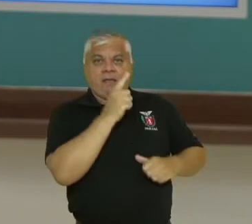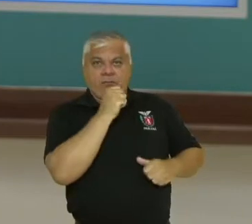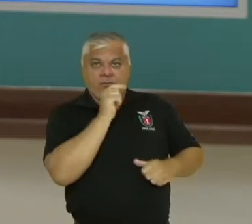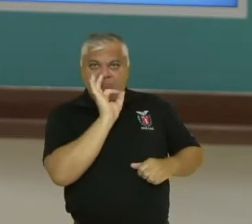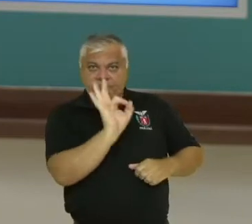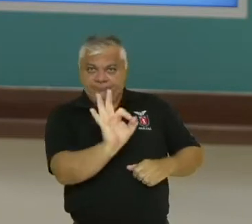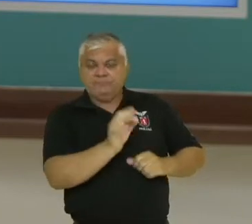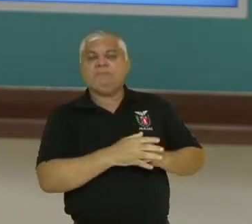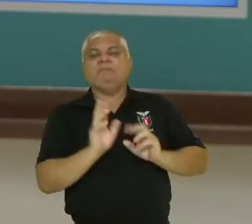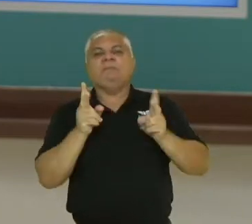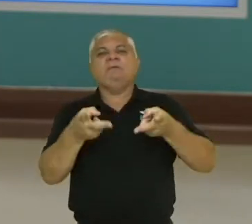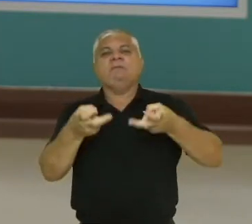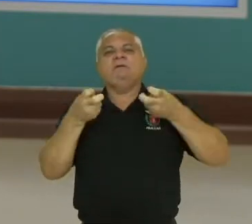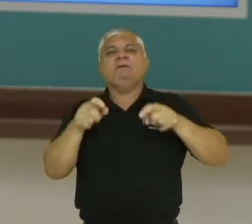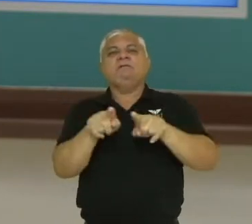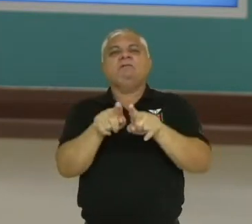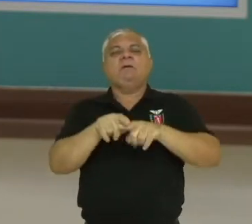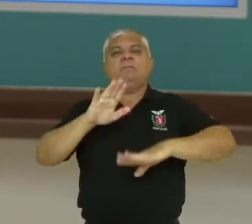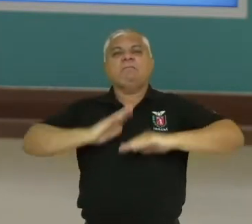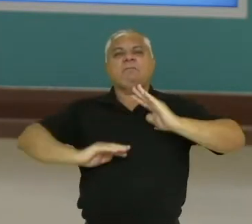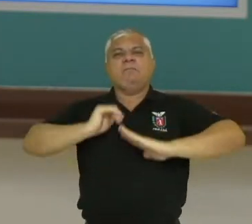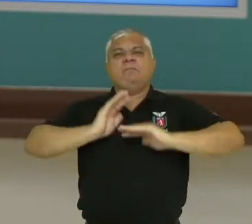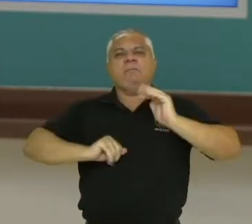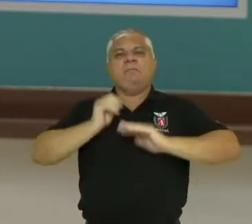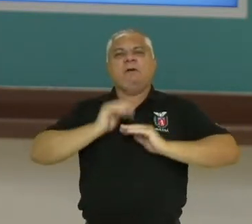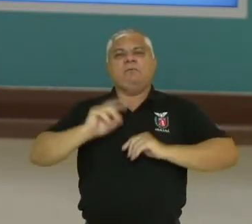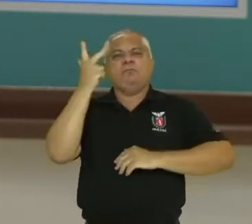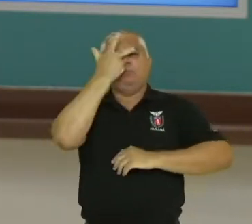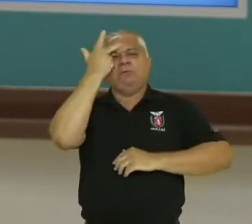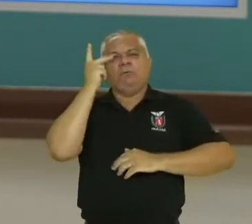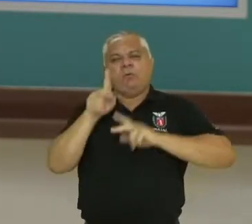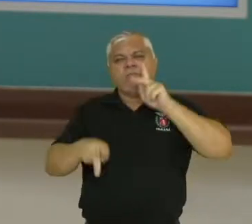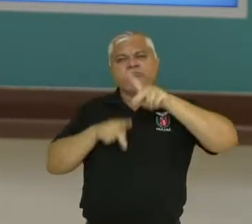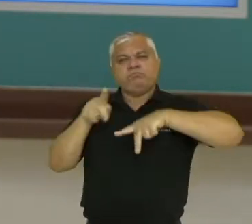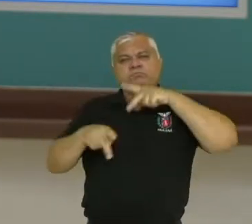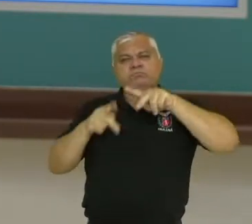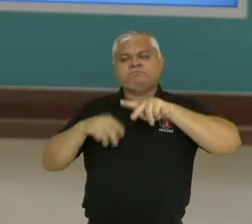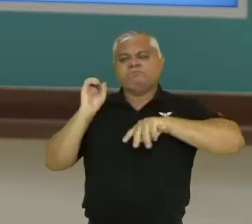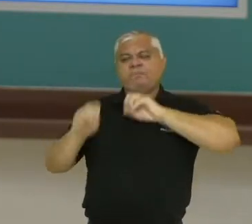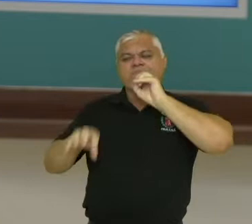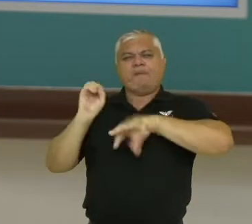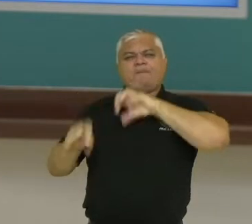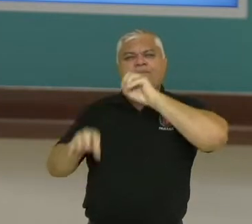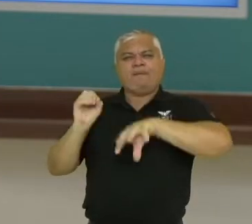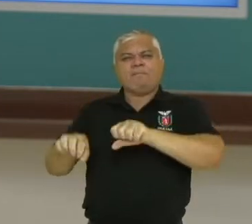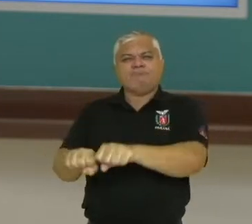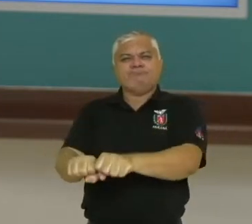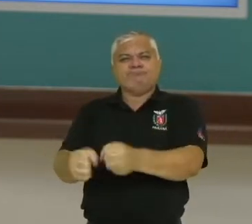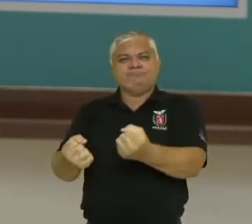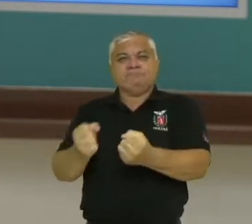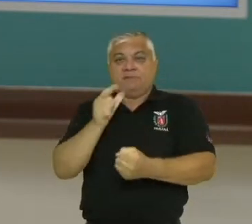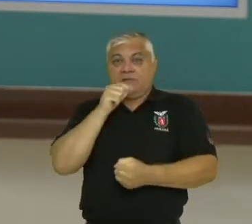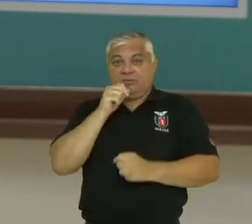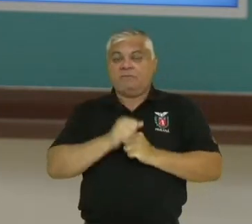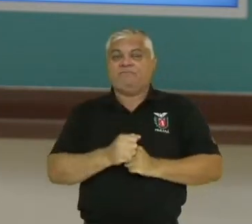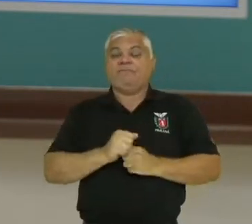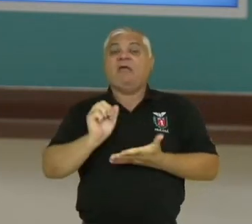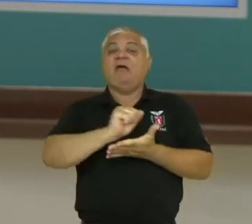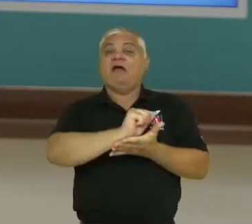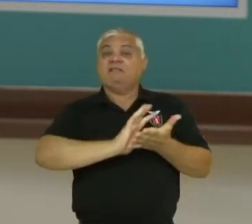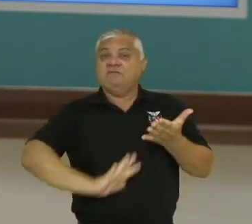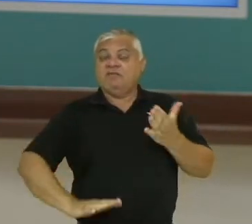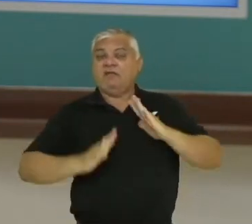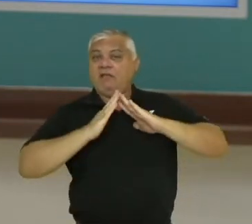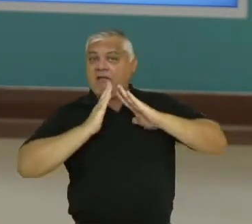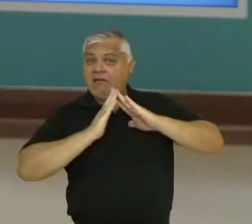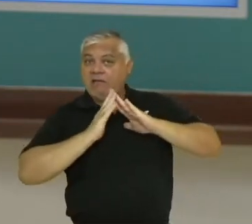Nós percebemos que as ações humanas são os principais causadores dessa contaminação. Atividades que nós fazemos na nossa